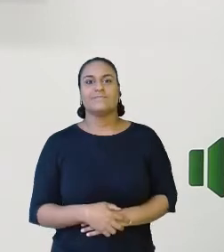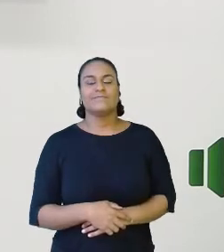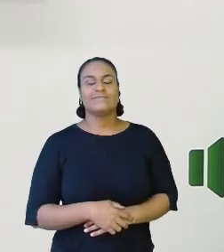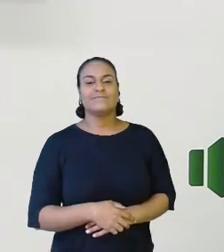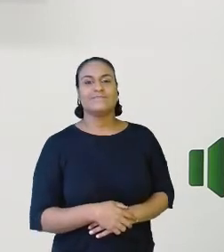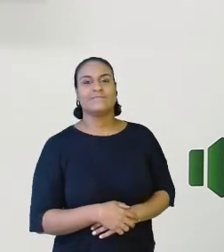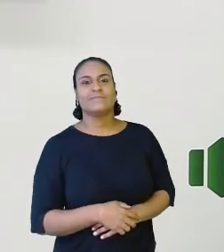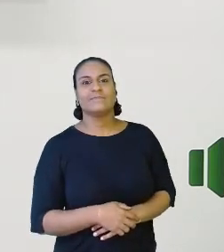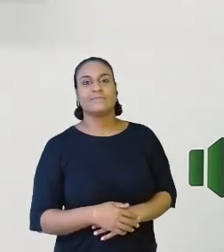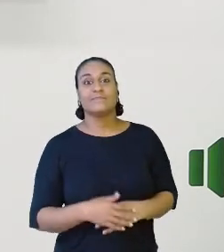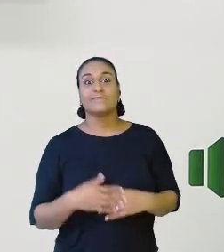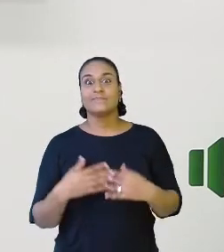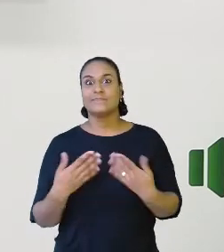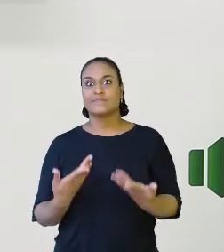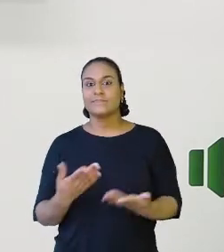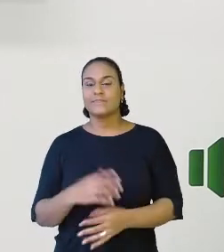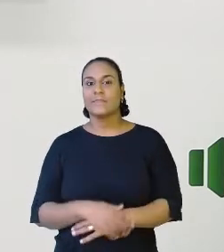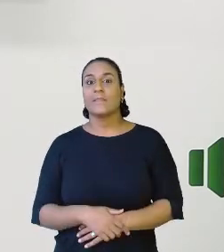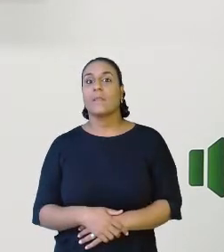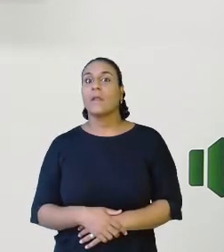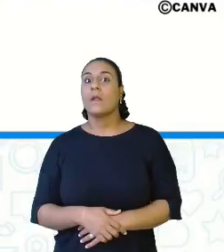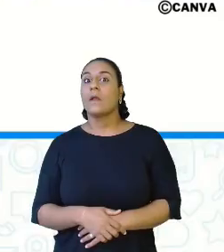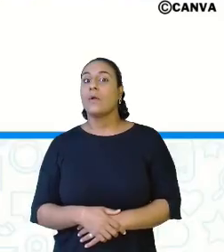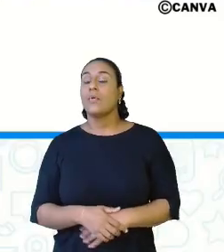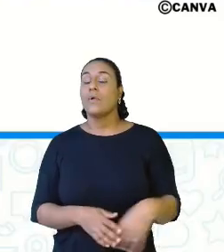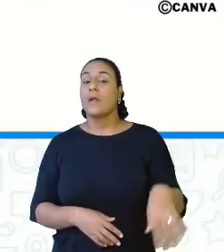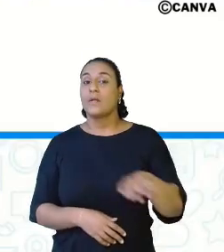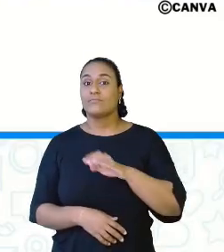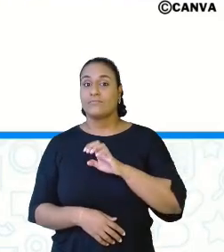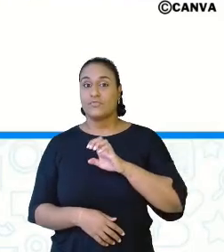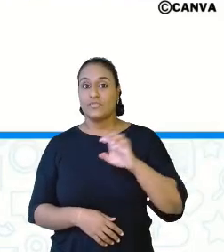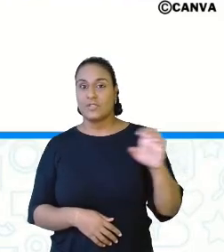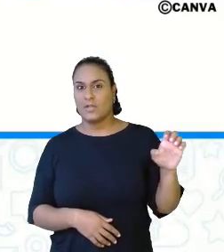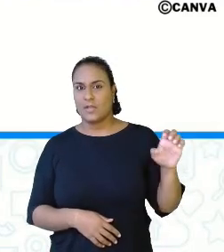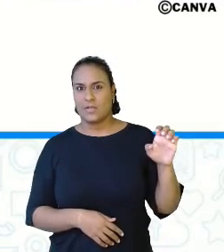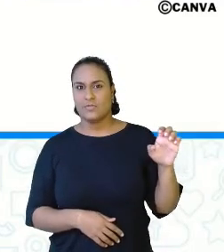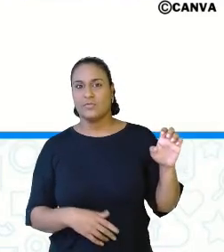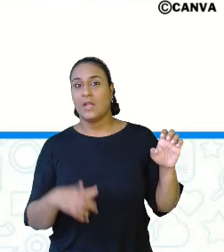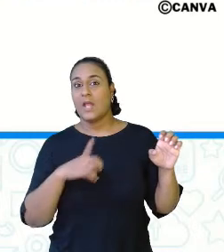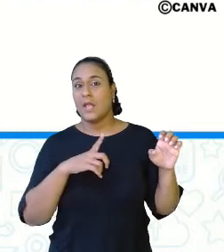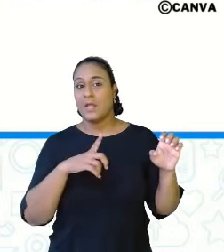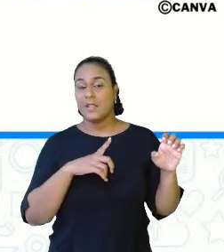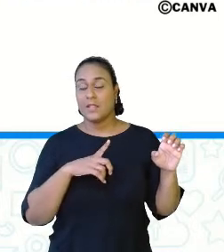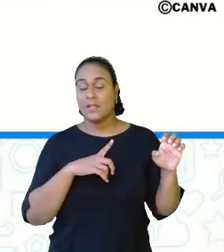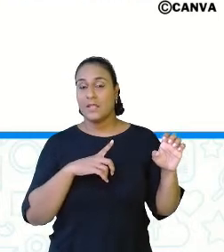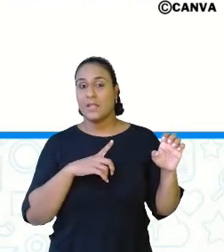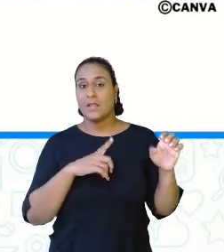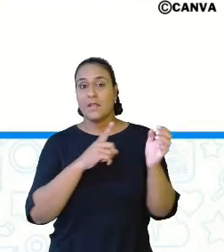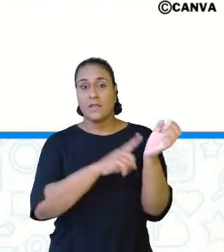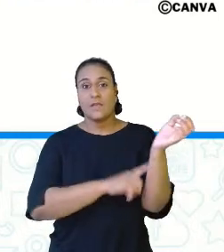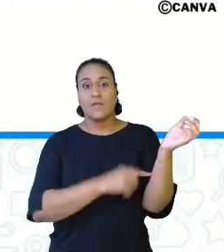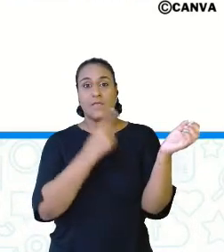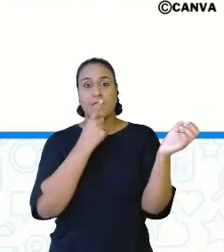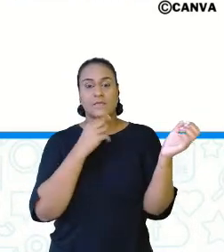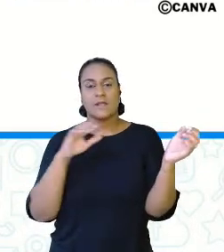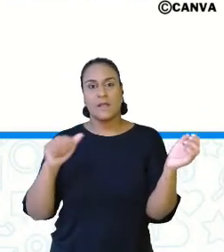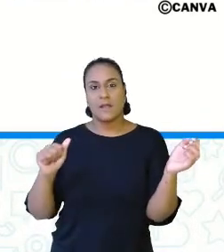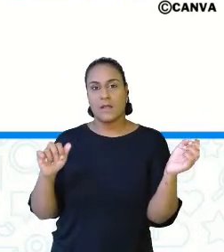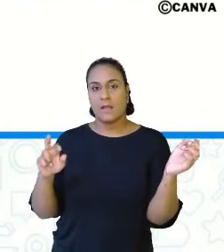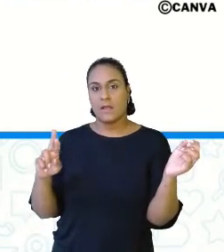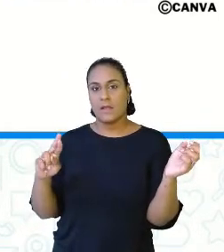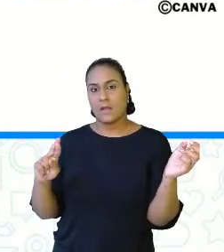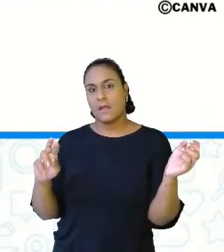E do lado esquerdo nós temos o sangue arterial, rico em oxigênio para o